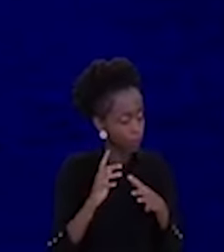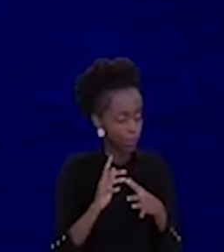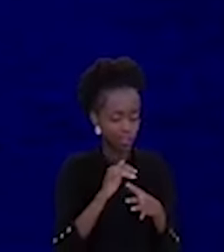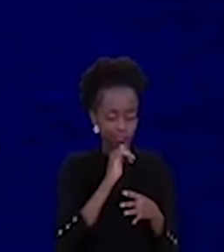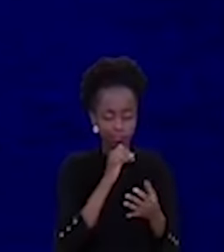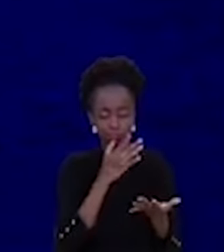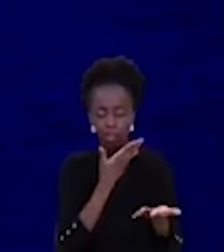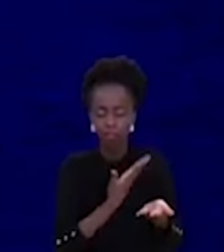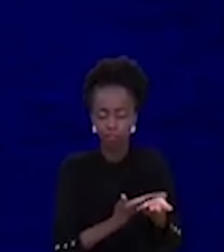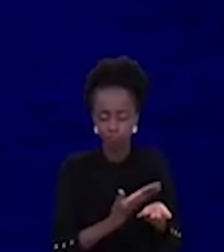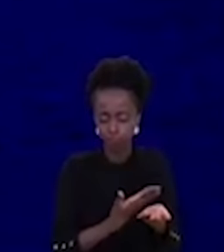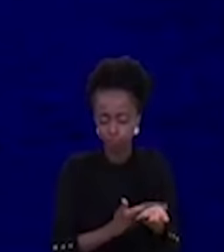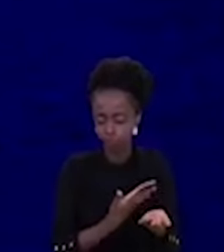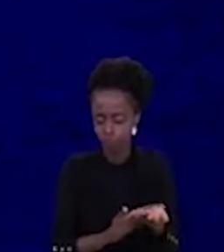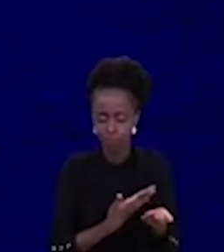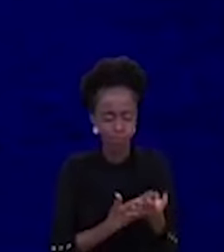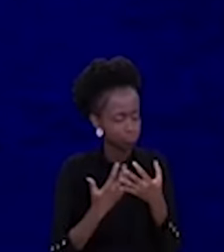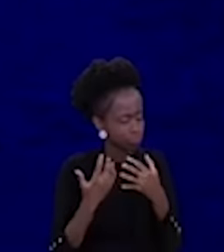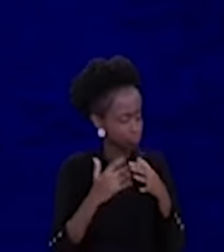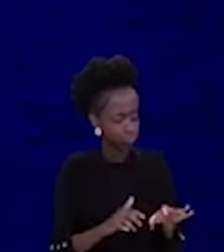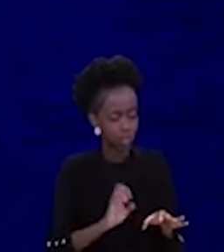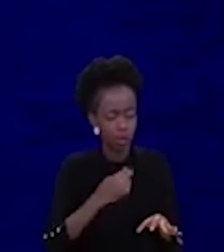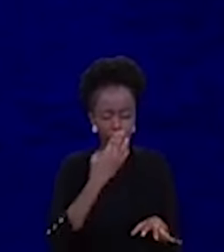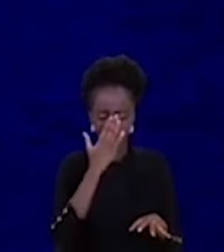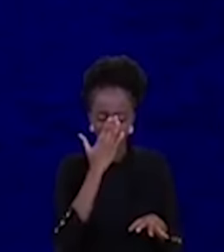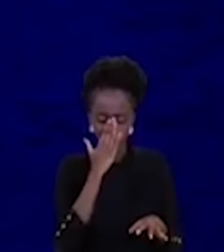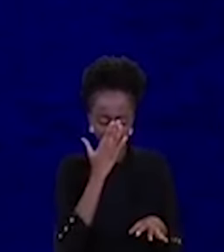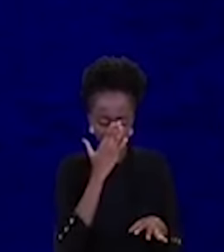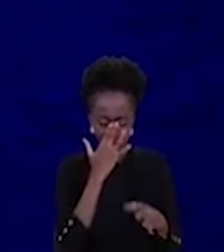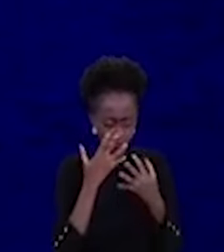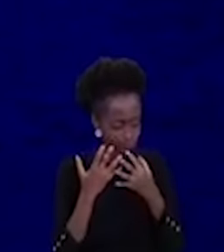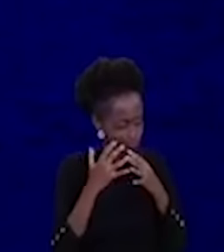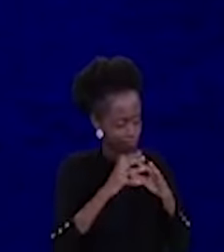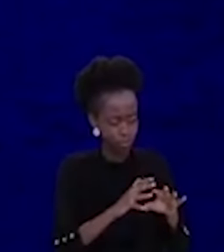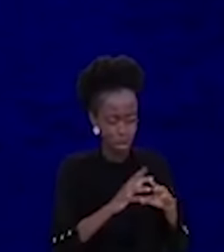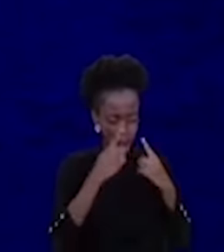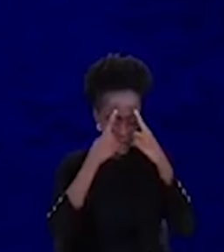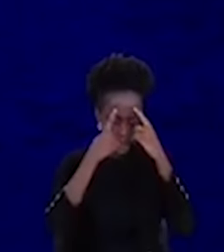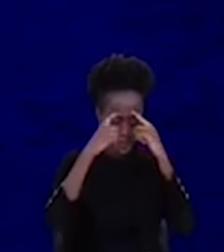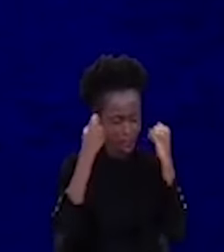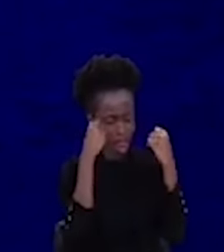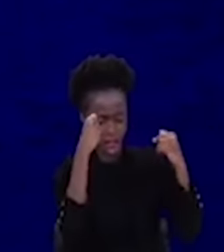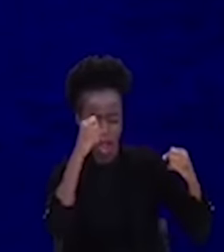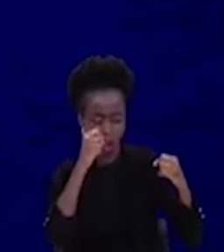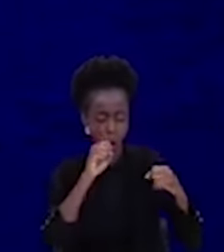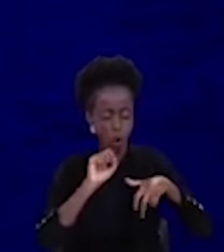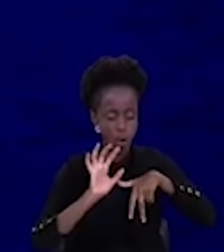no vício, ou na prostituição, na violência ou na